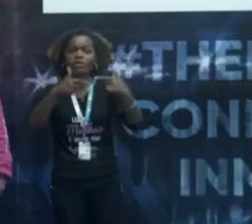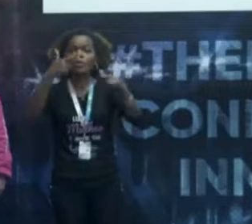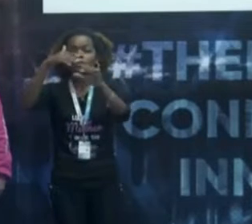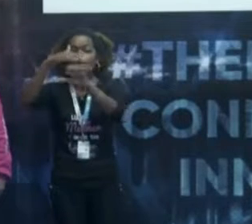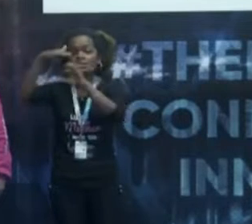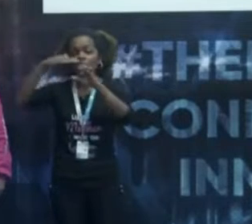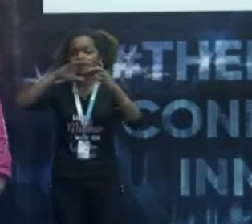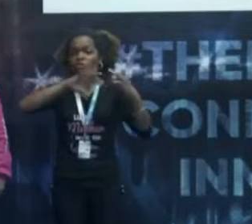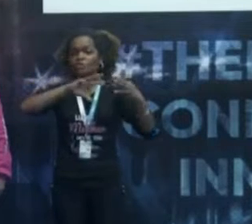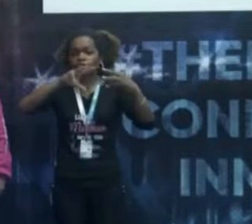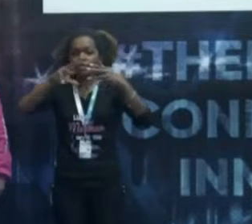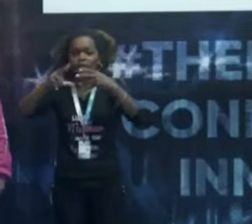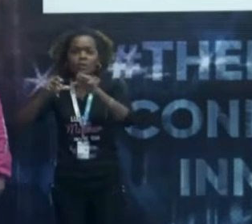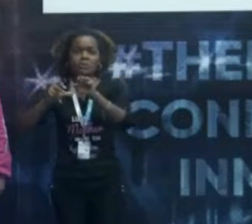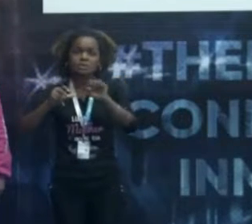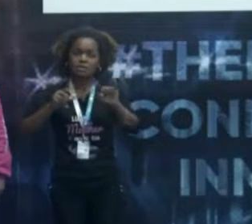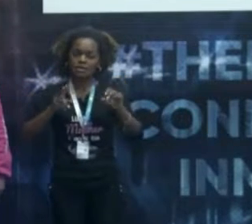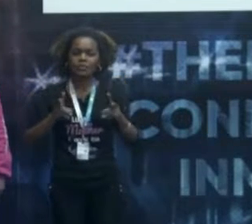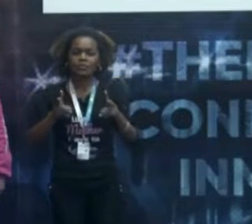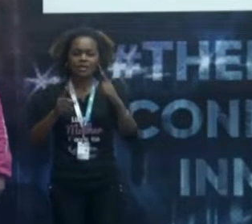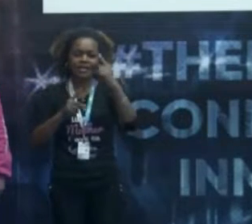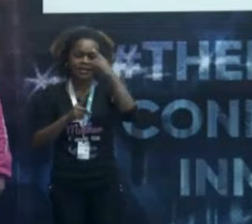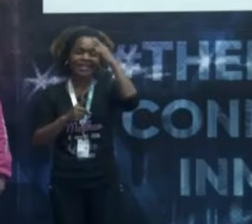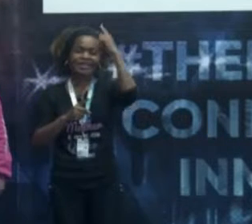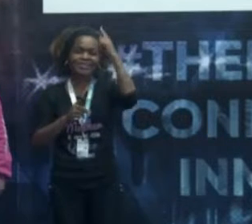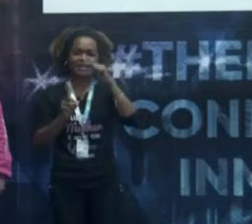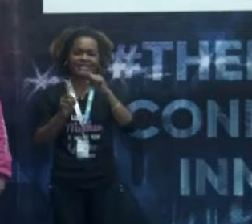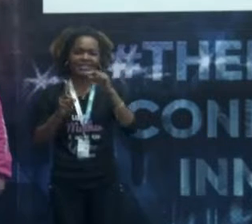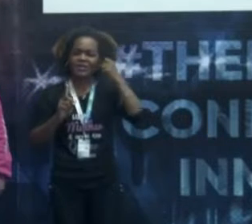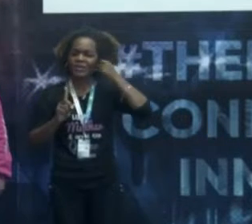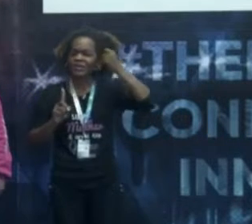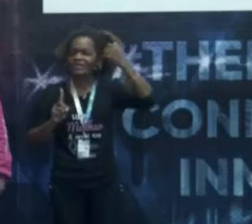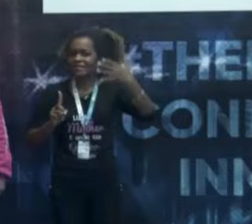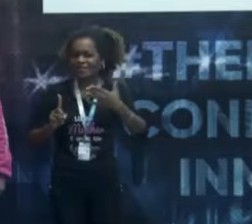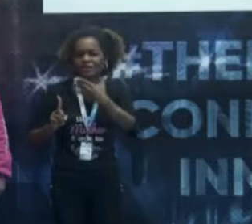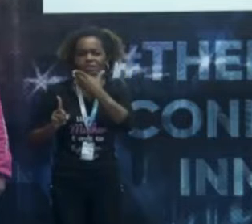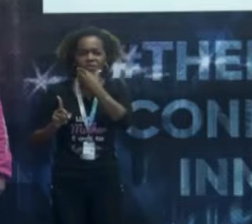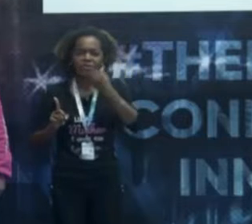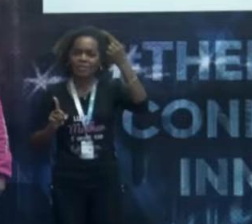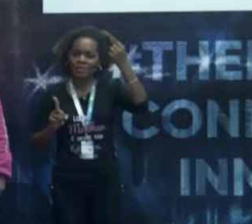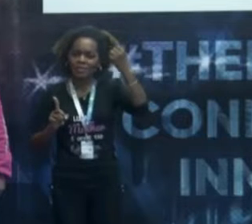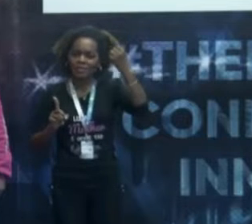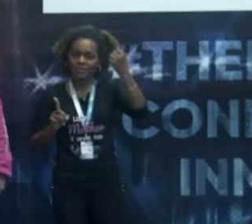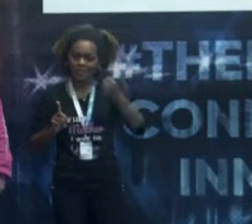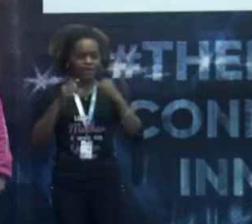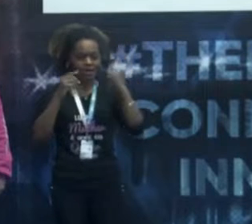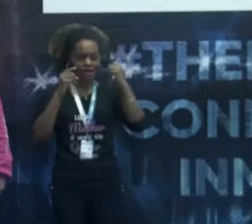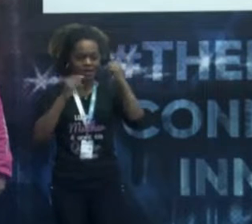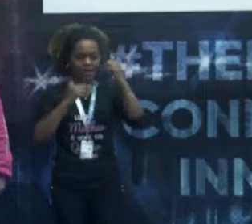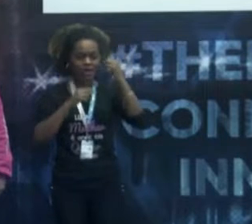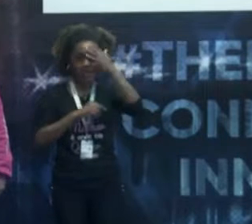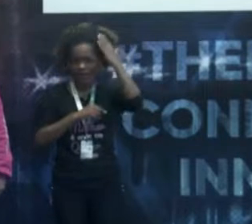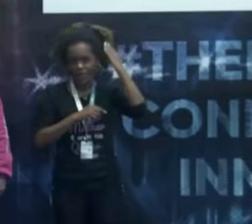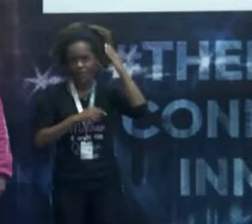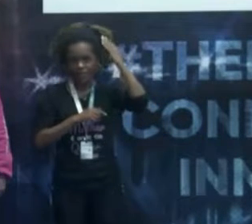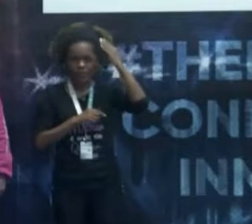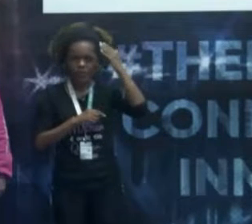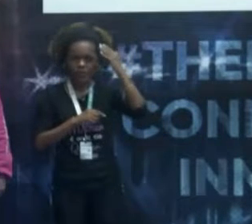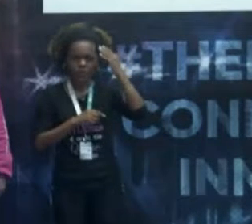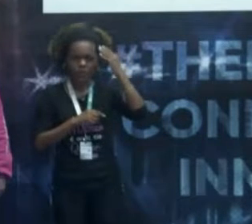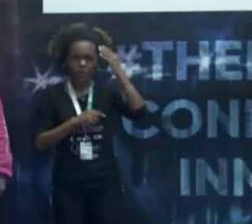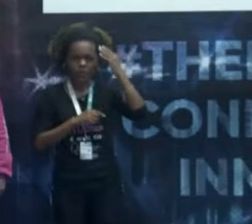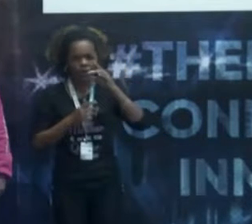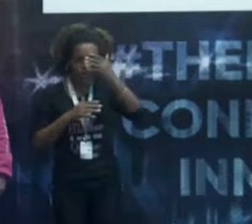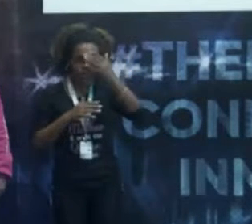geral. Antes de continuar, lembrei aqui, deixei eu me autodescrever, eu sou um homem branco, cabelos loiros um pouquinho grandes